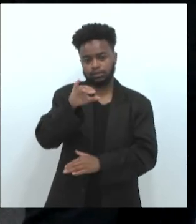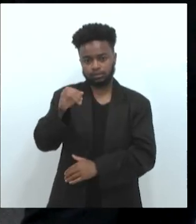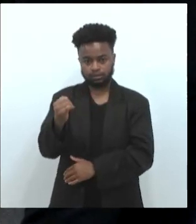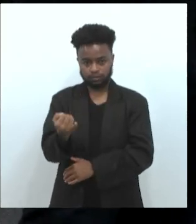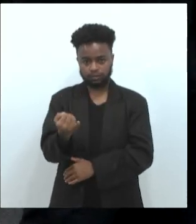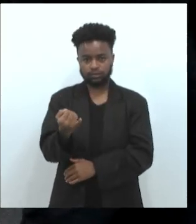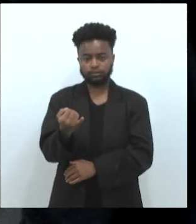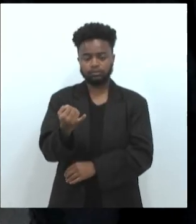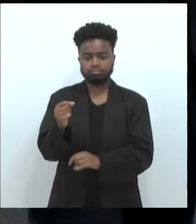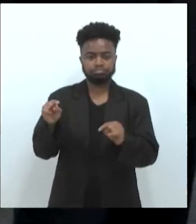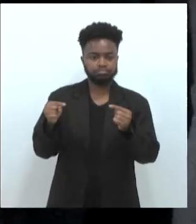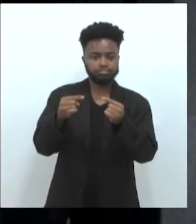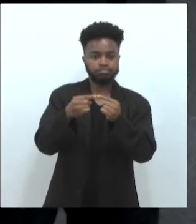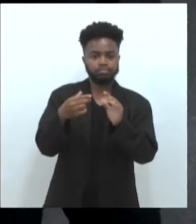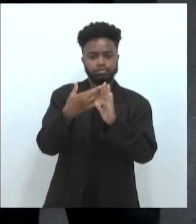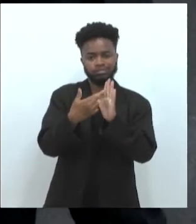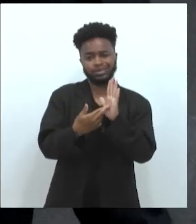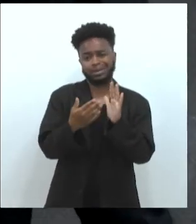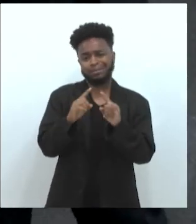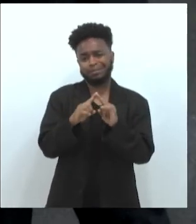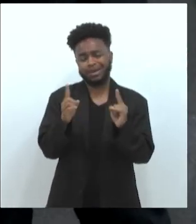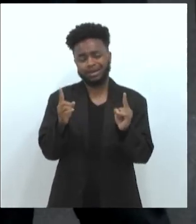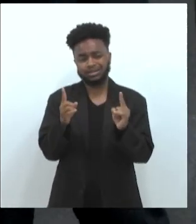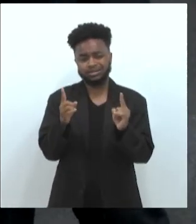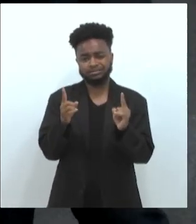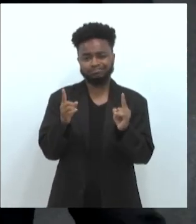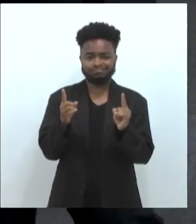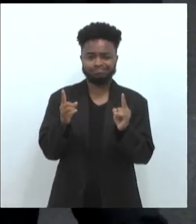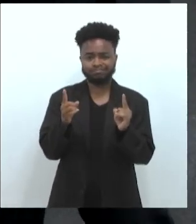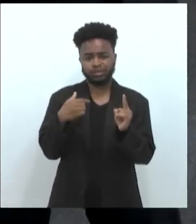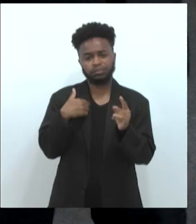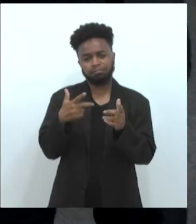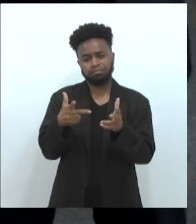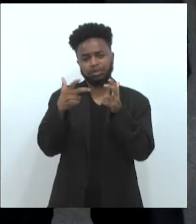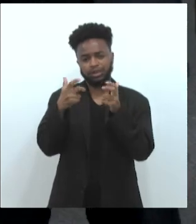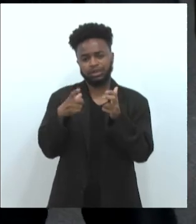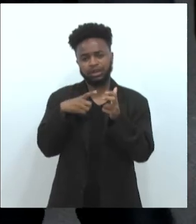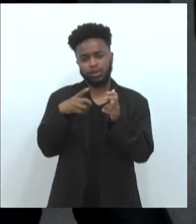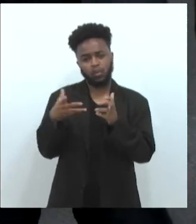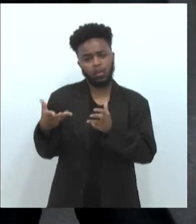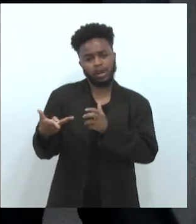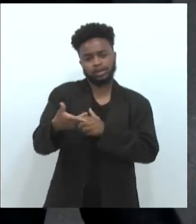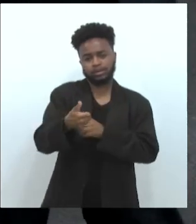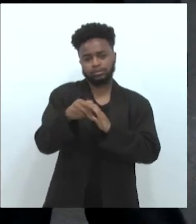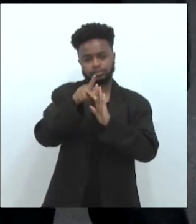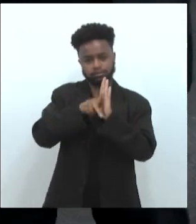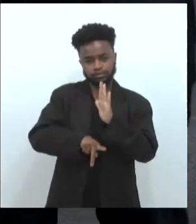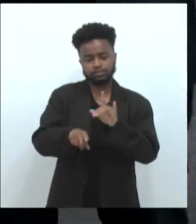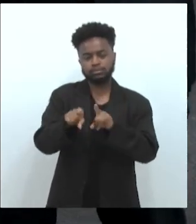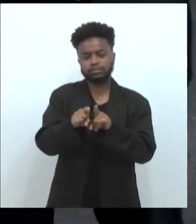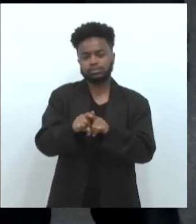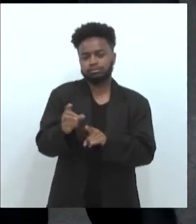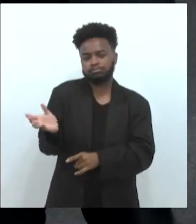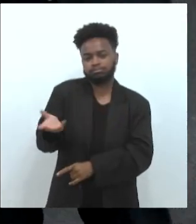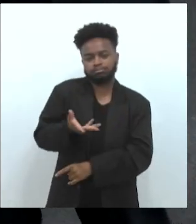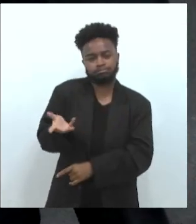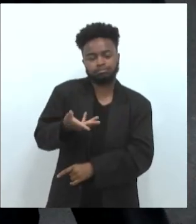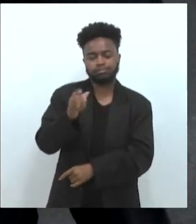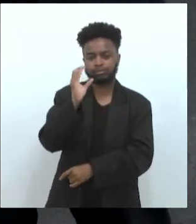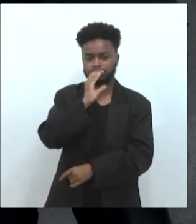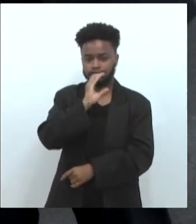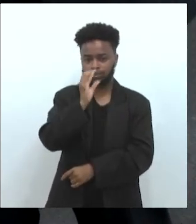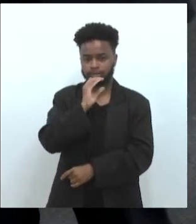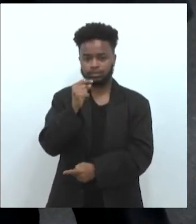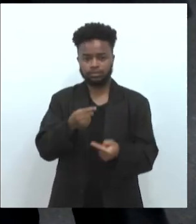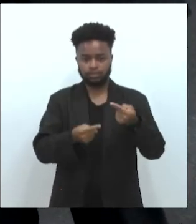quanto à regulamentação, etc. Mas, tendo em vista a qualidade do projeto e a celeridade, senhora presidente, eu